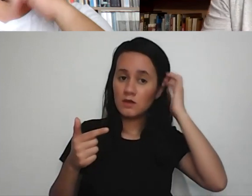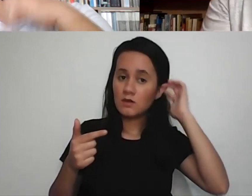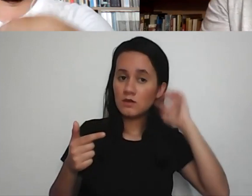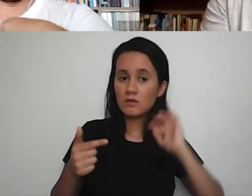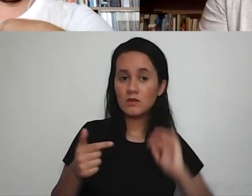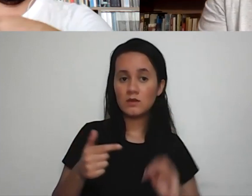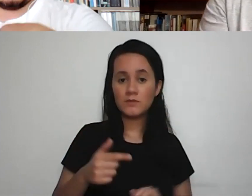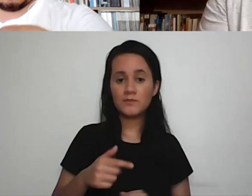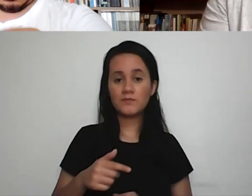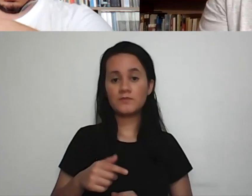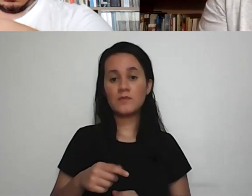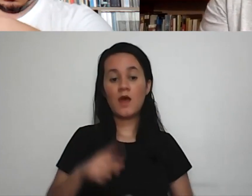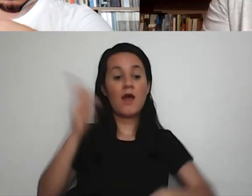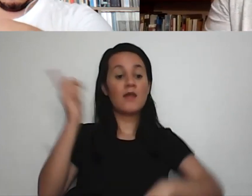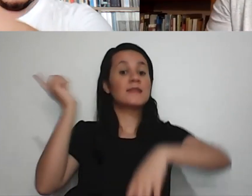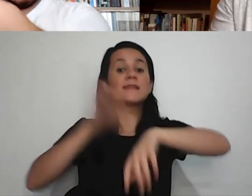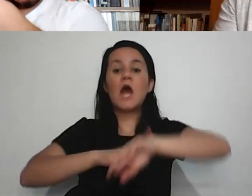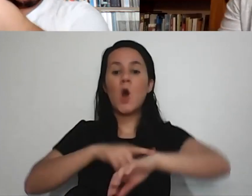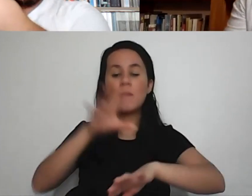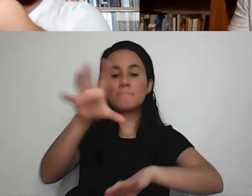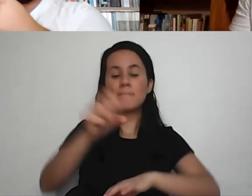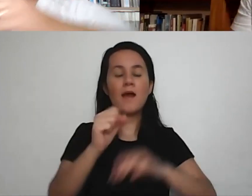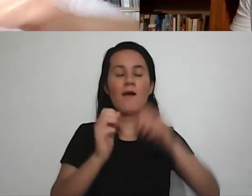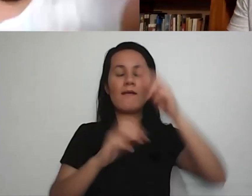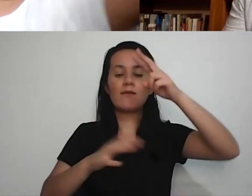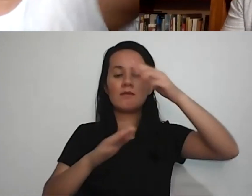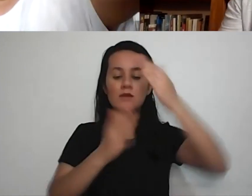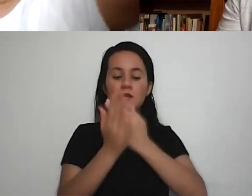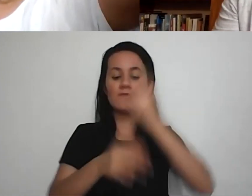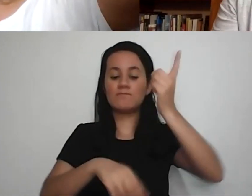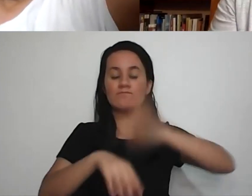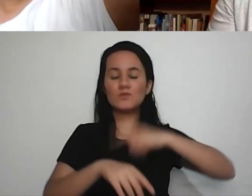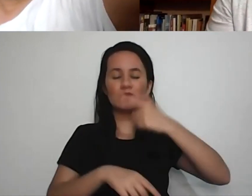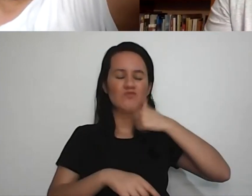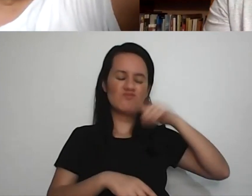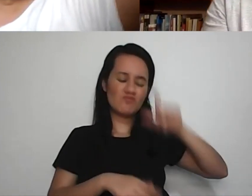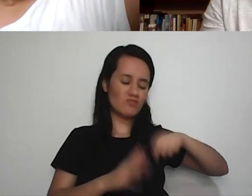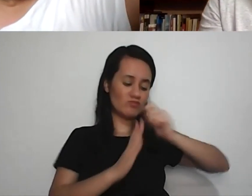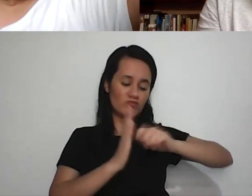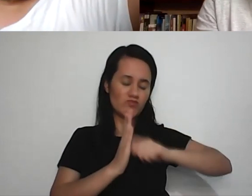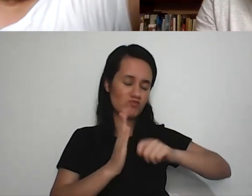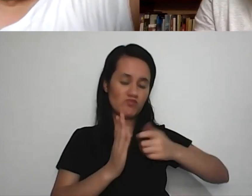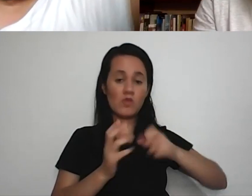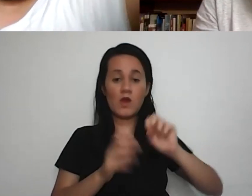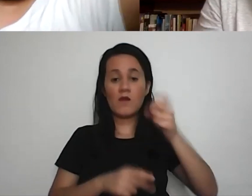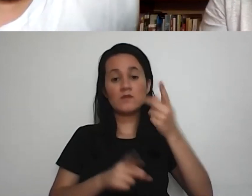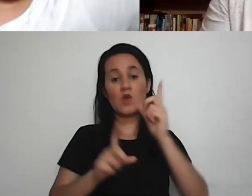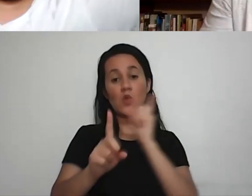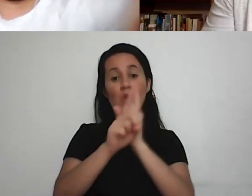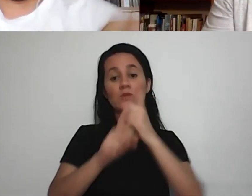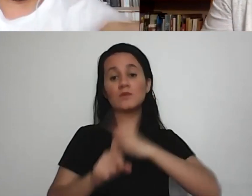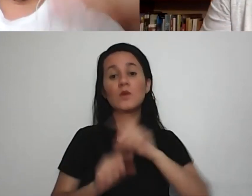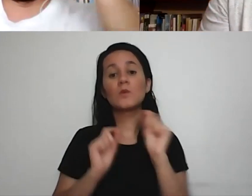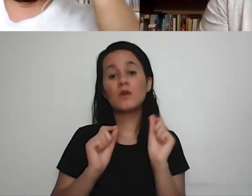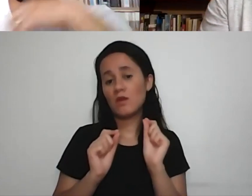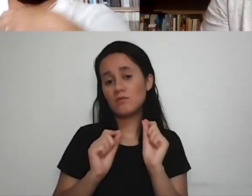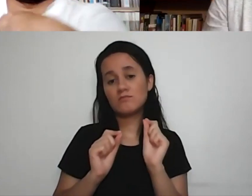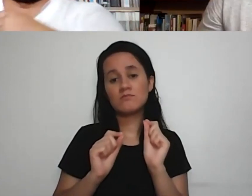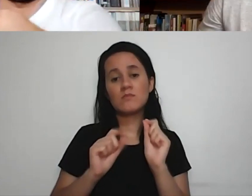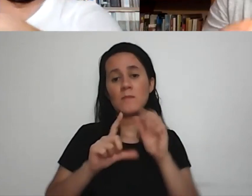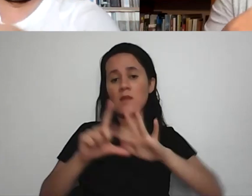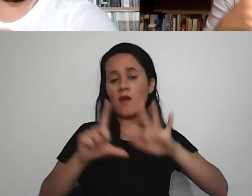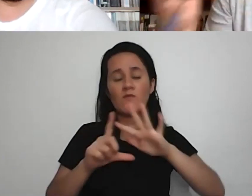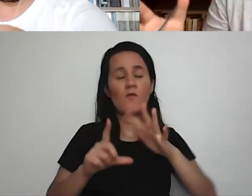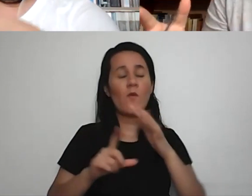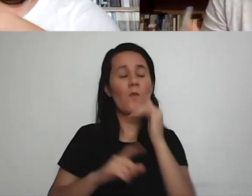um acesso imediato ao livro de um autor, né, você encontra em diversas plataformas contos e